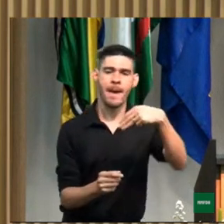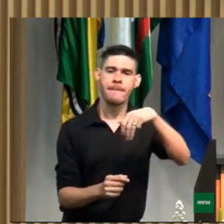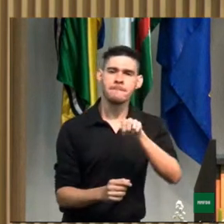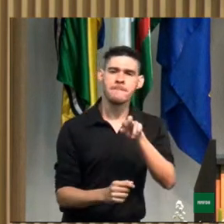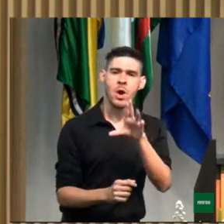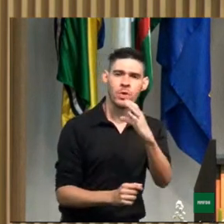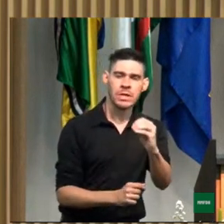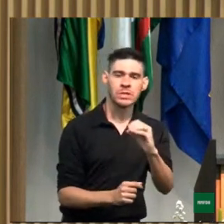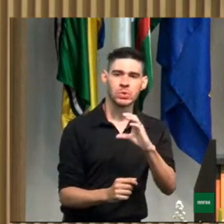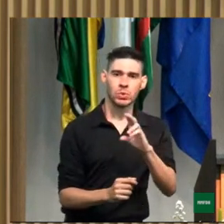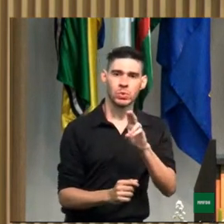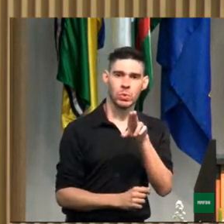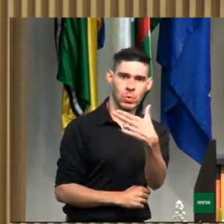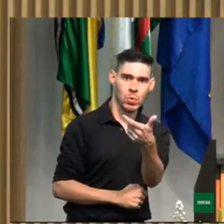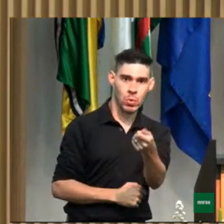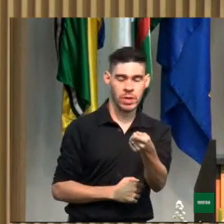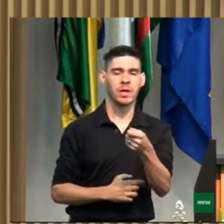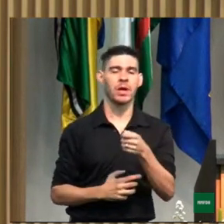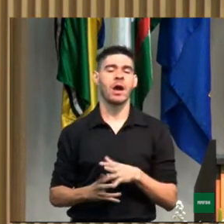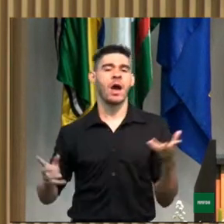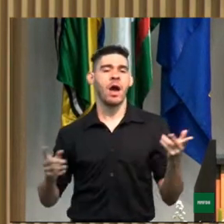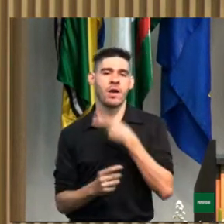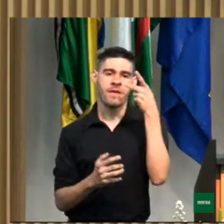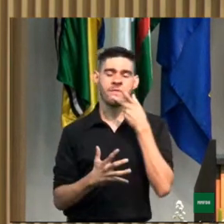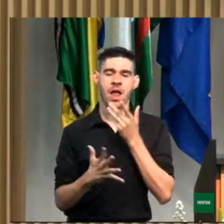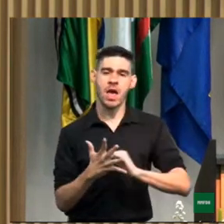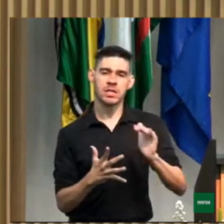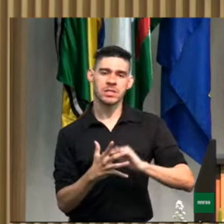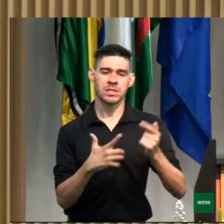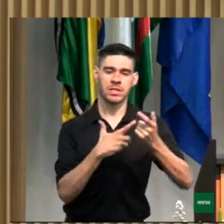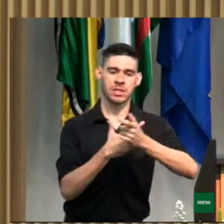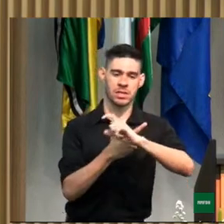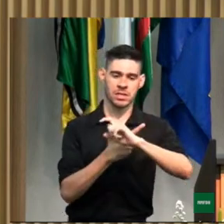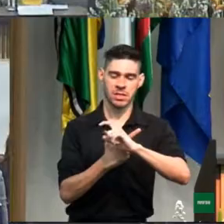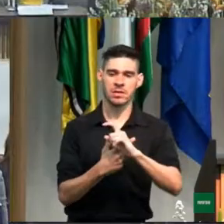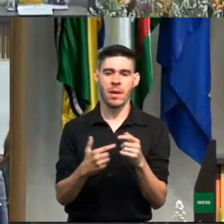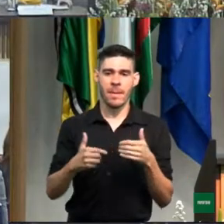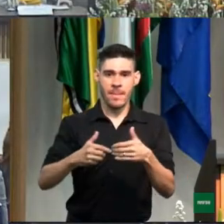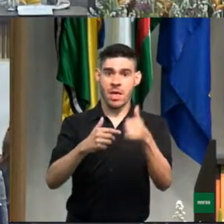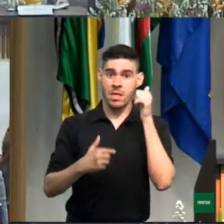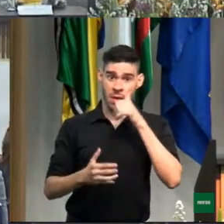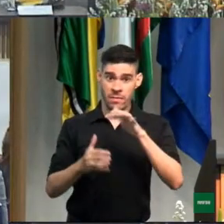a palavra à secretária executiva do Ministério da Mulher, da Família e dos Direitos Humanos, Tatiana